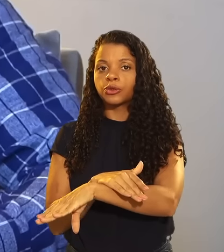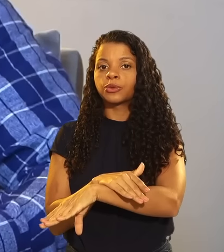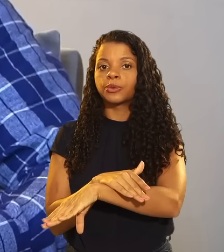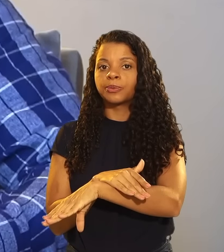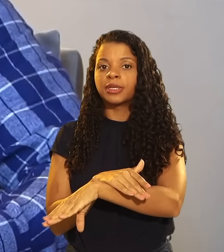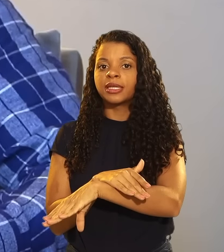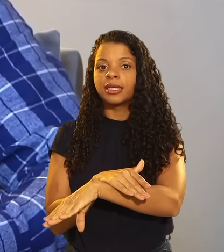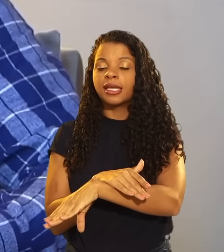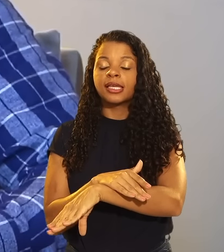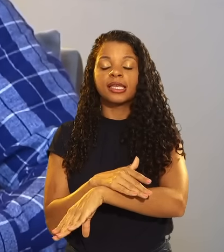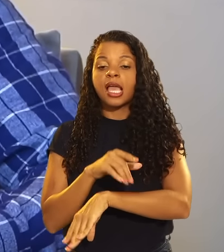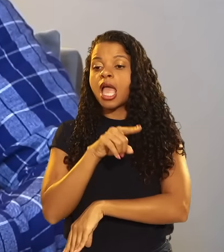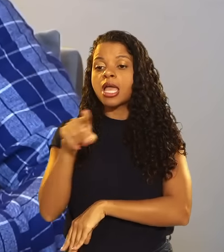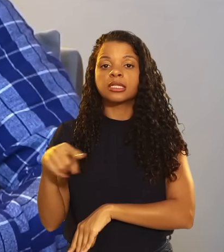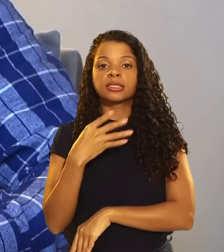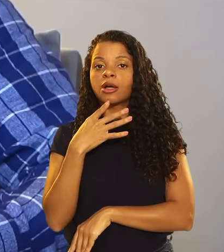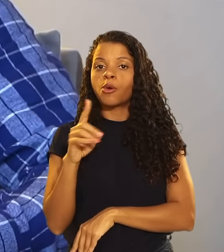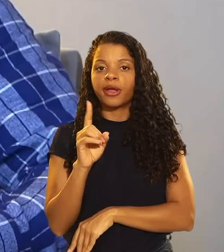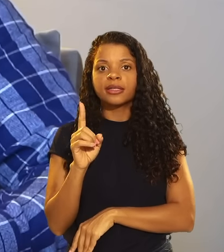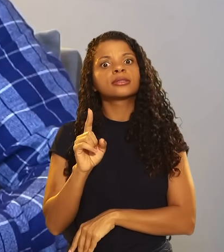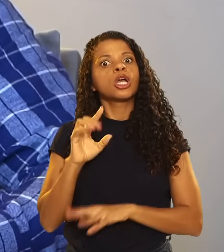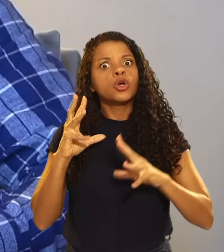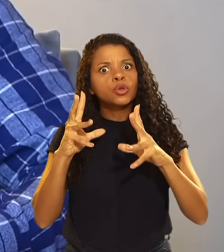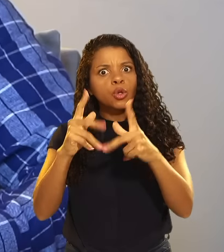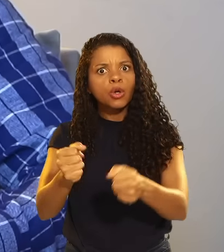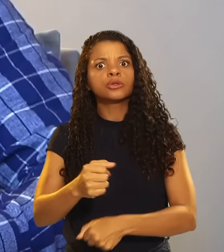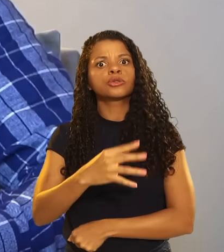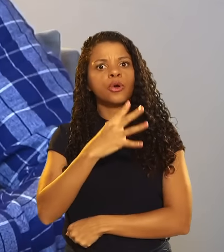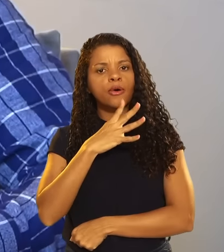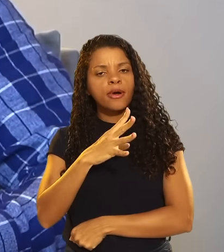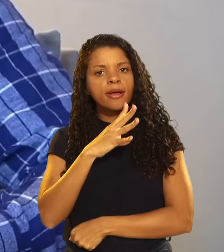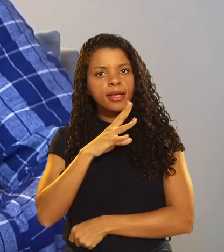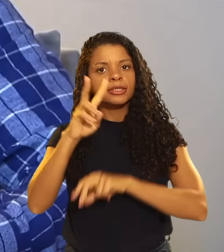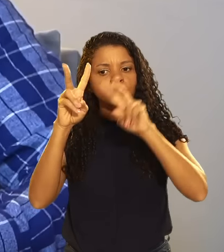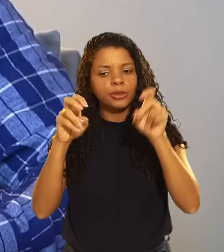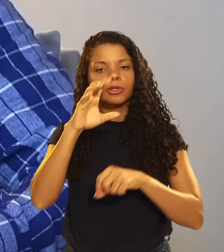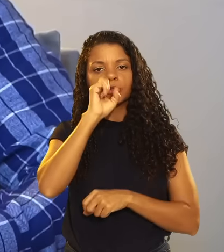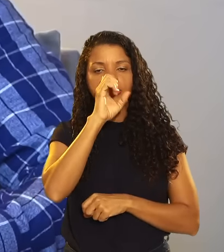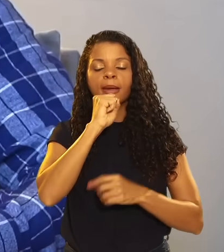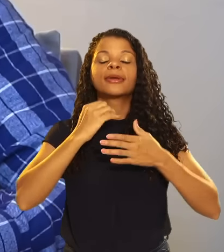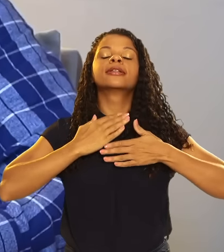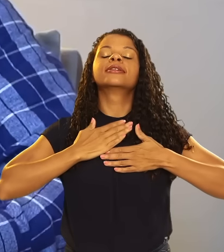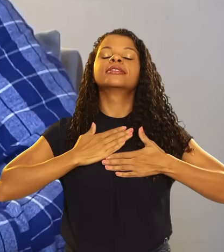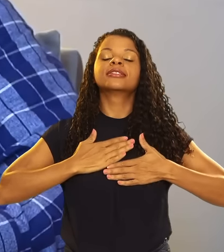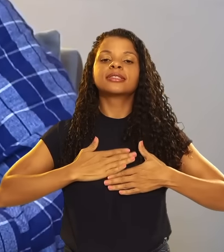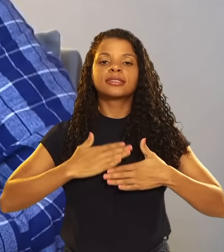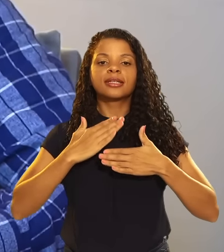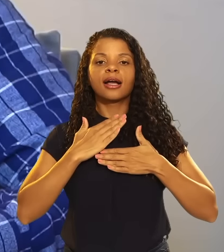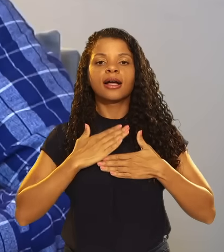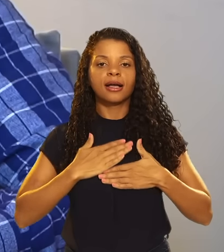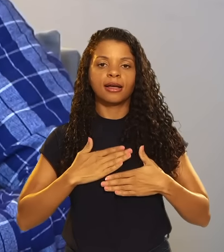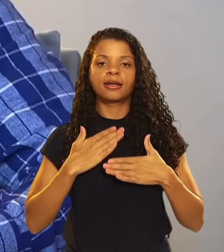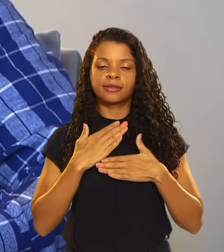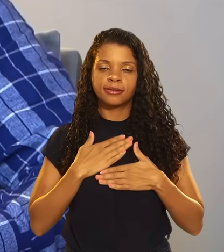chegado. No primeiro século isso, a história traz para a gente o relato de que o sábado era um dia guardado, observado, e